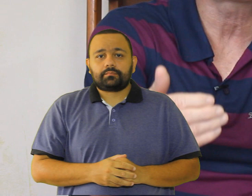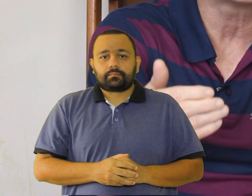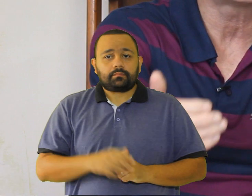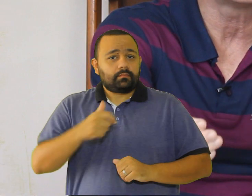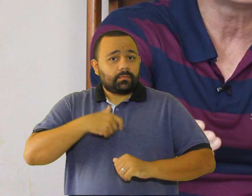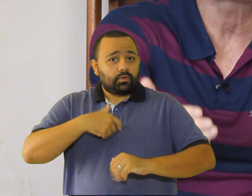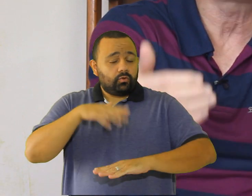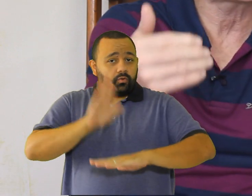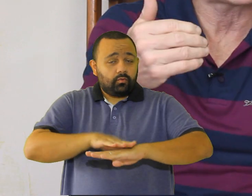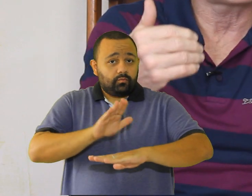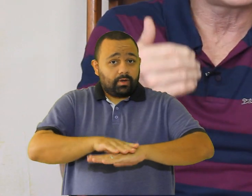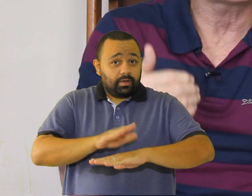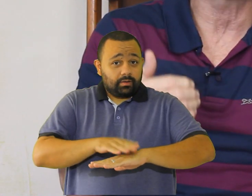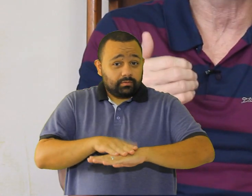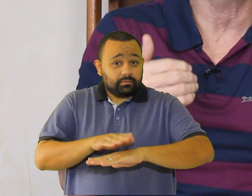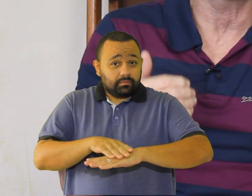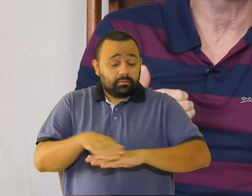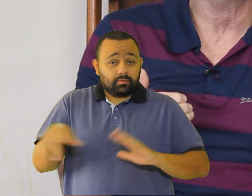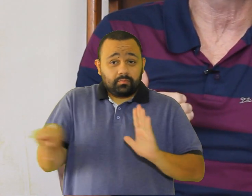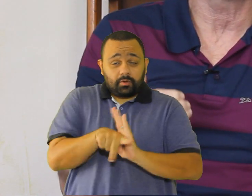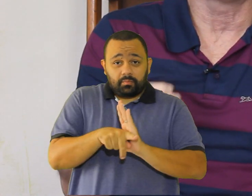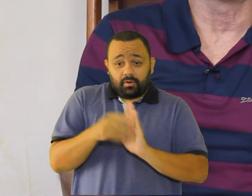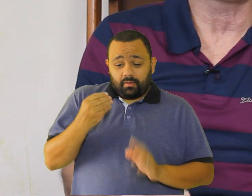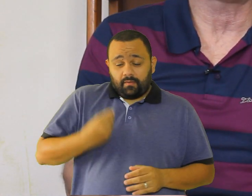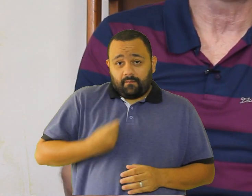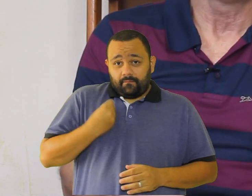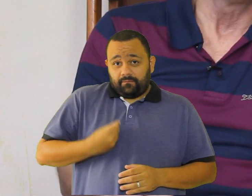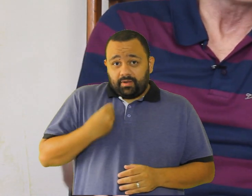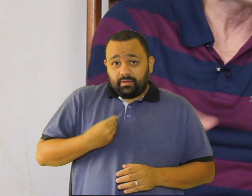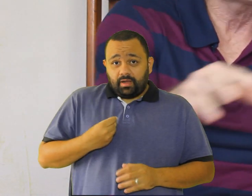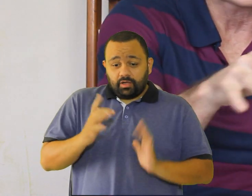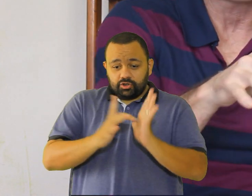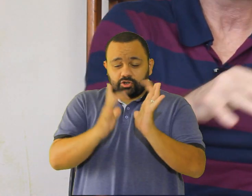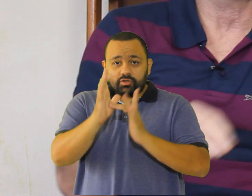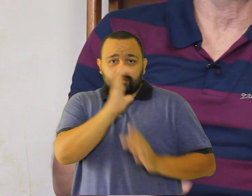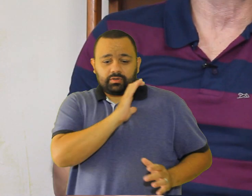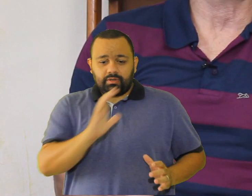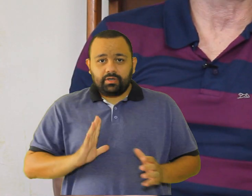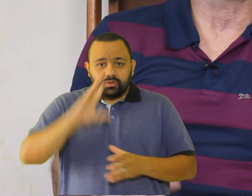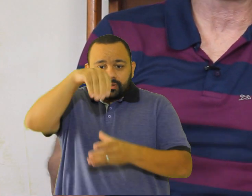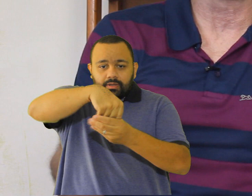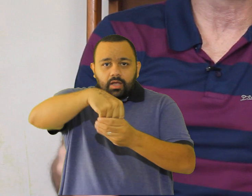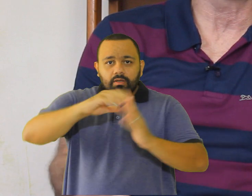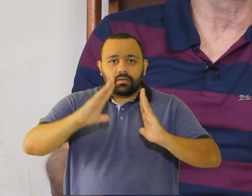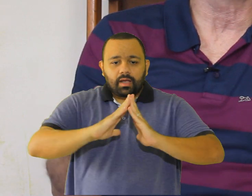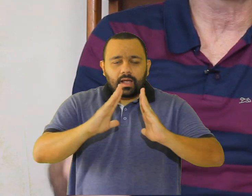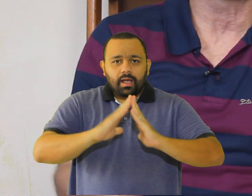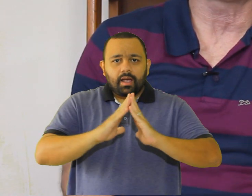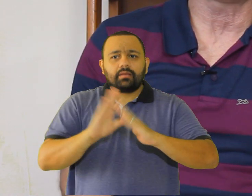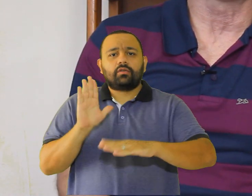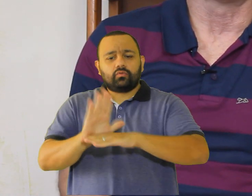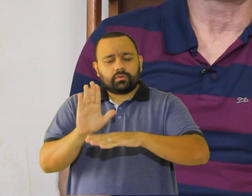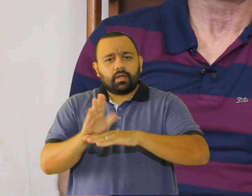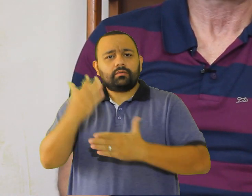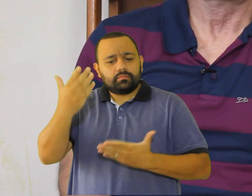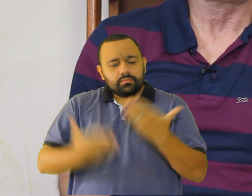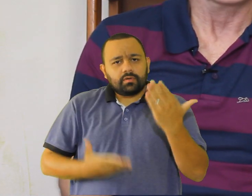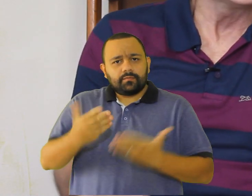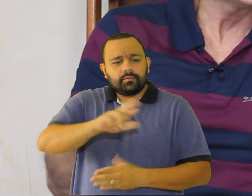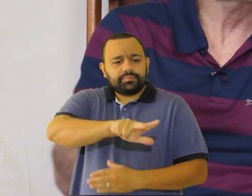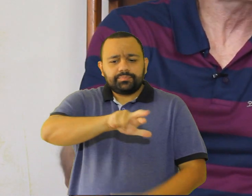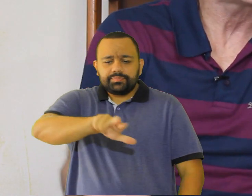o outrocentrismo, que é a vida de Cristo no lar, em várias esferas, ajudando,